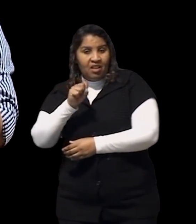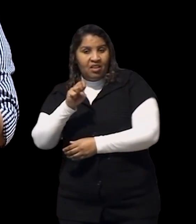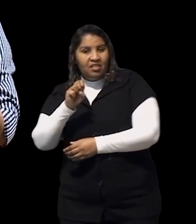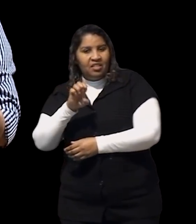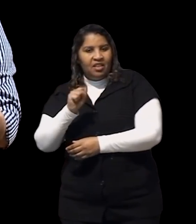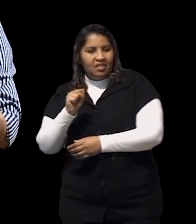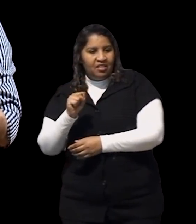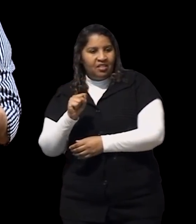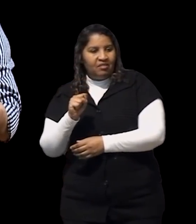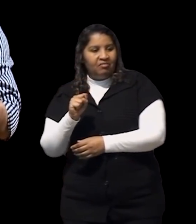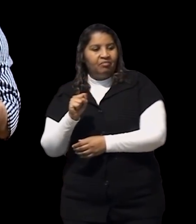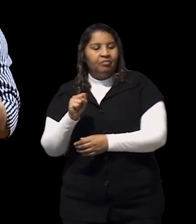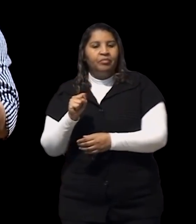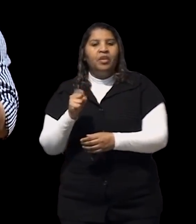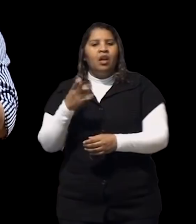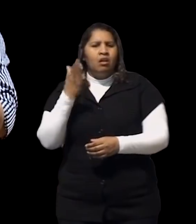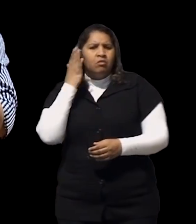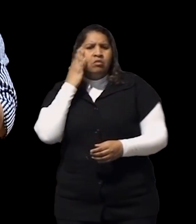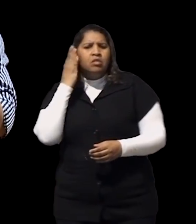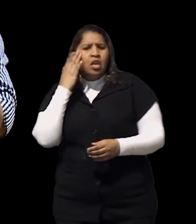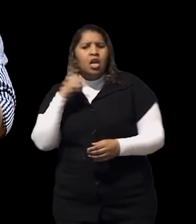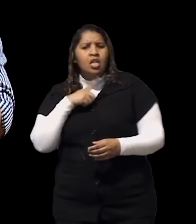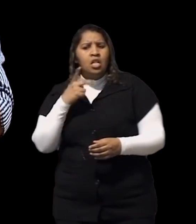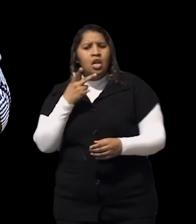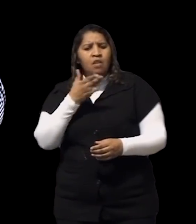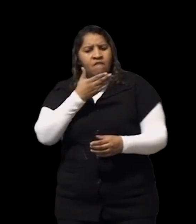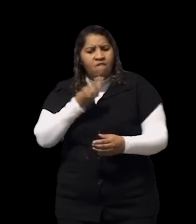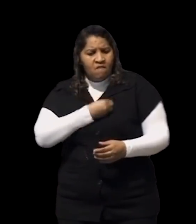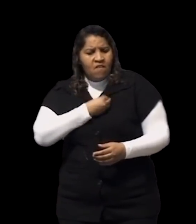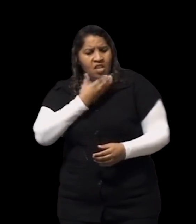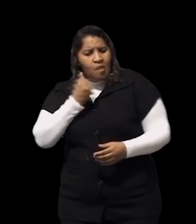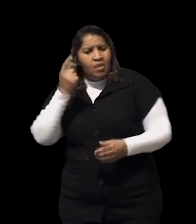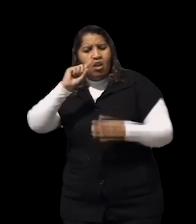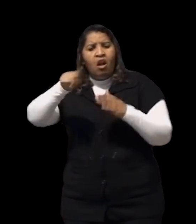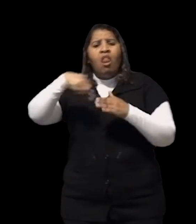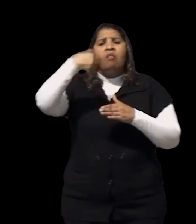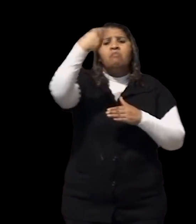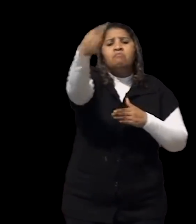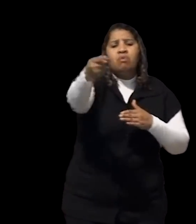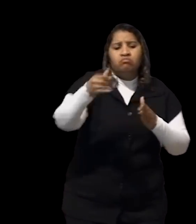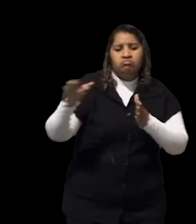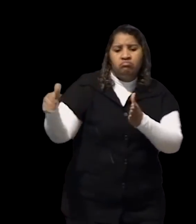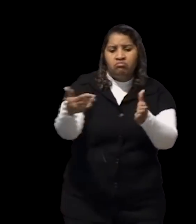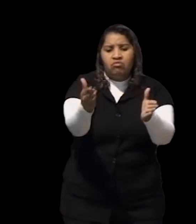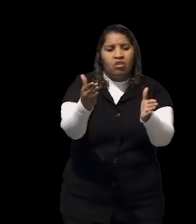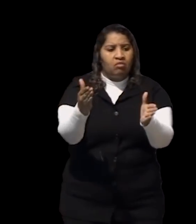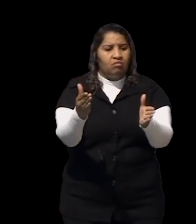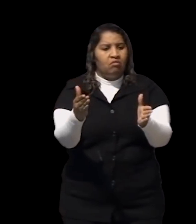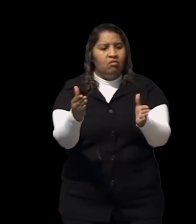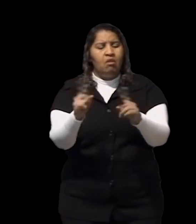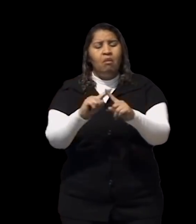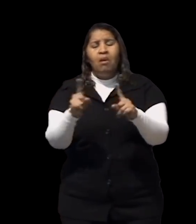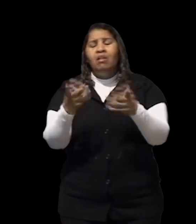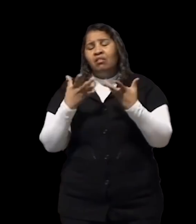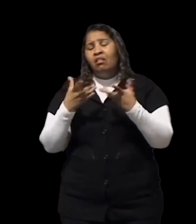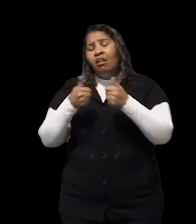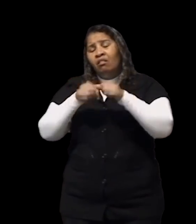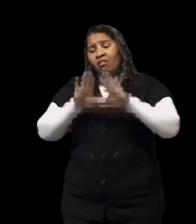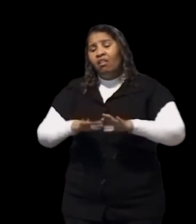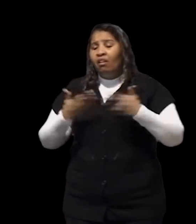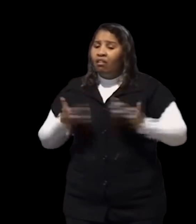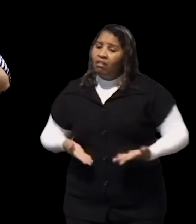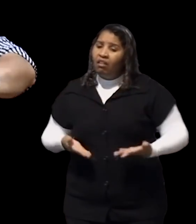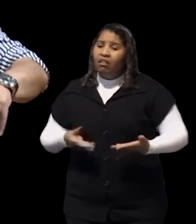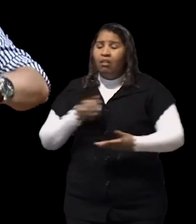boa tá lá do Jordão e eu deixei de ficar aqui mesmo aqui tá tão bom